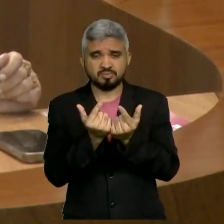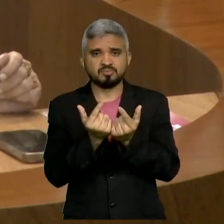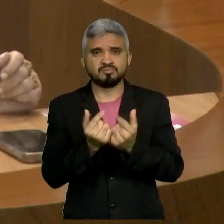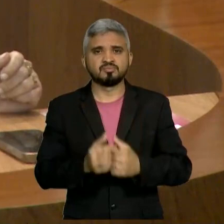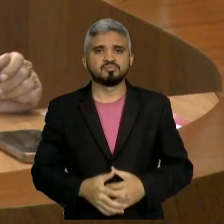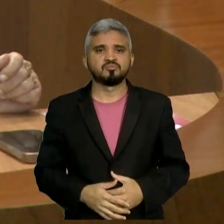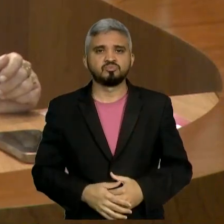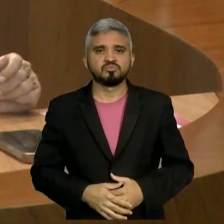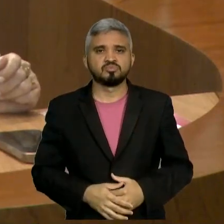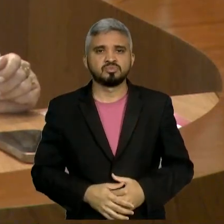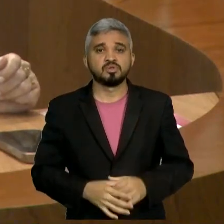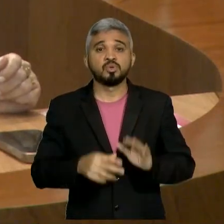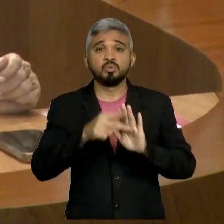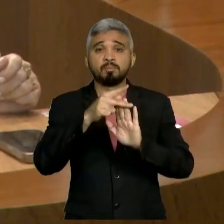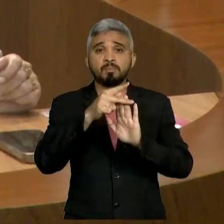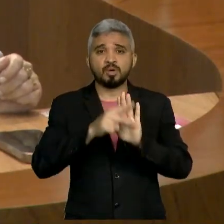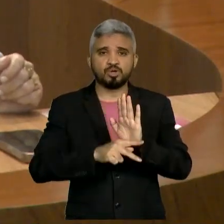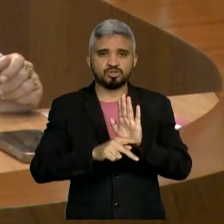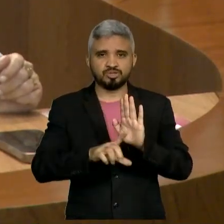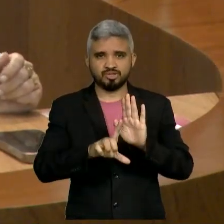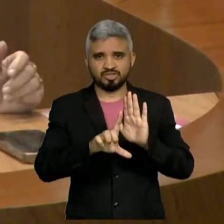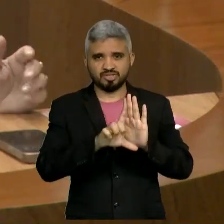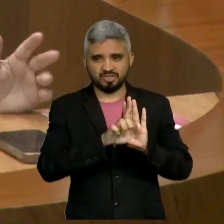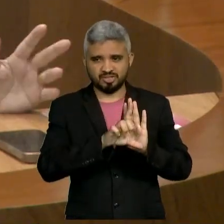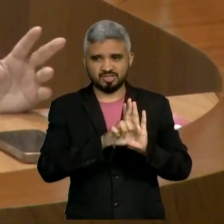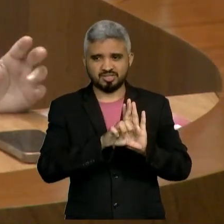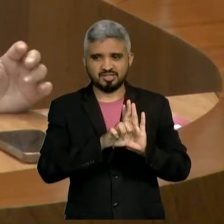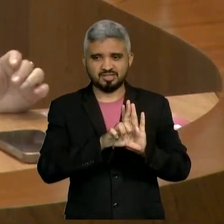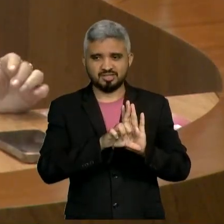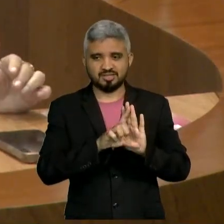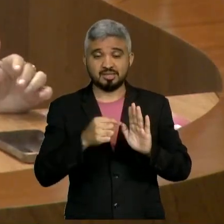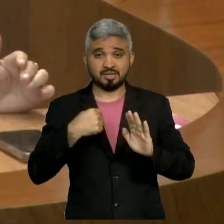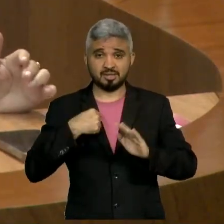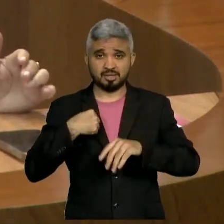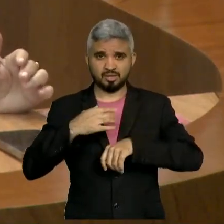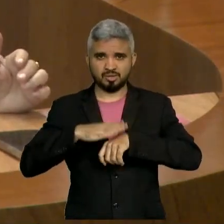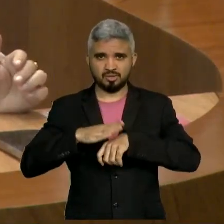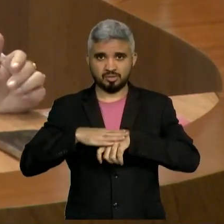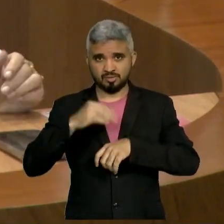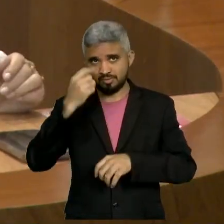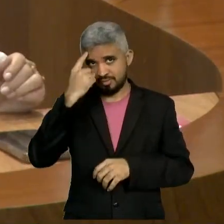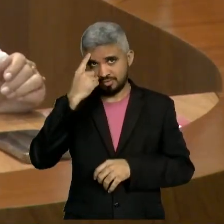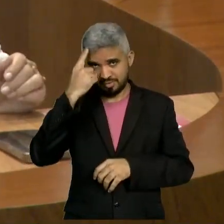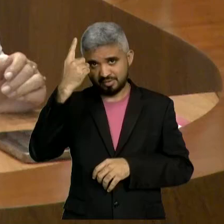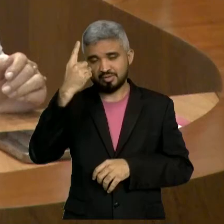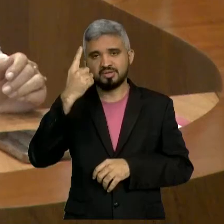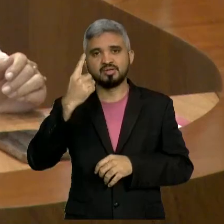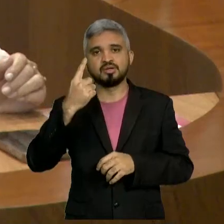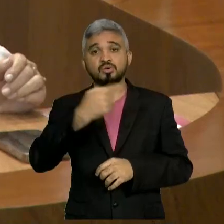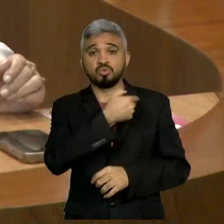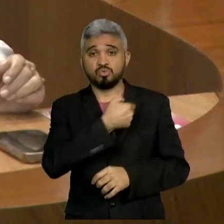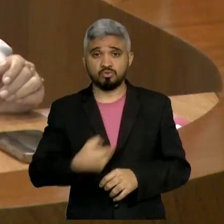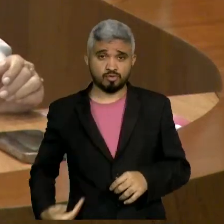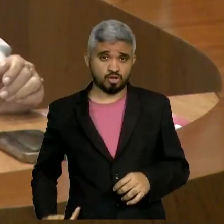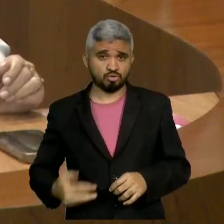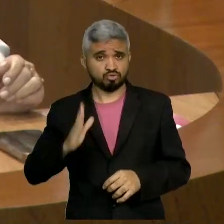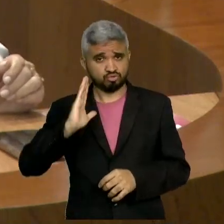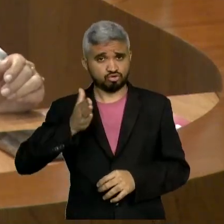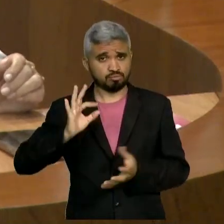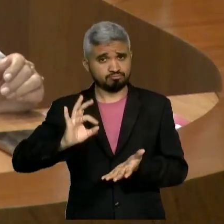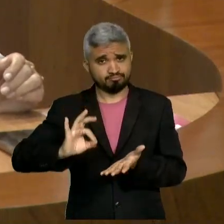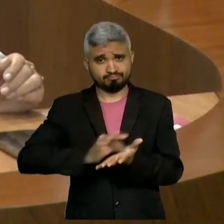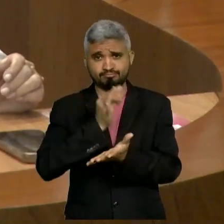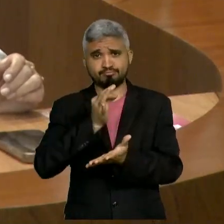se refere ao projeto de lei que eu entrei, que agora sancionado pelo nosso governador Carlos